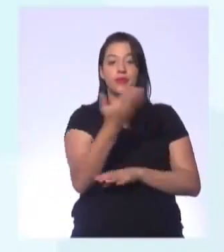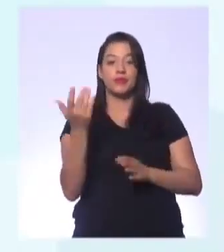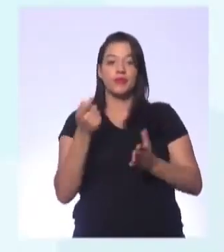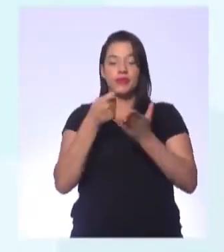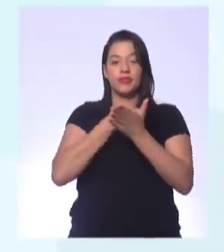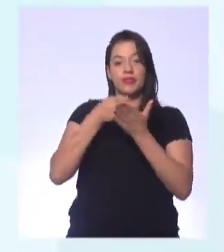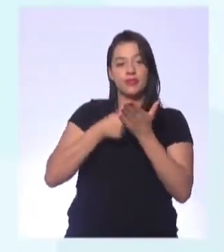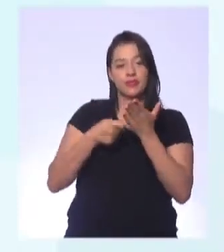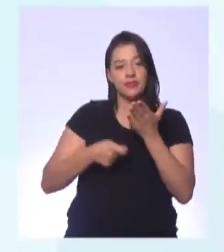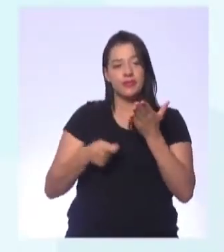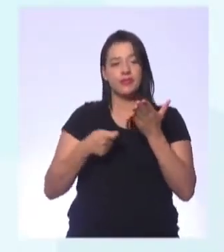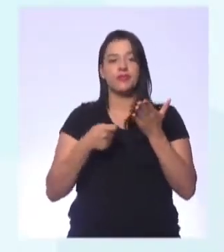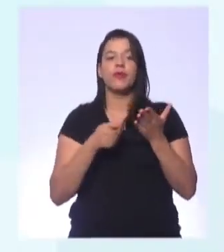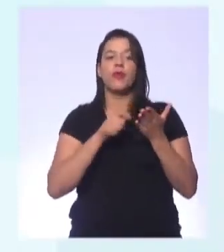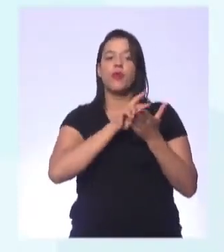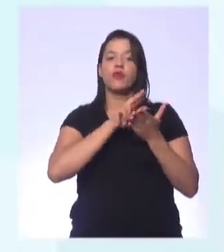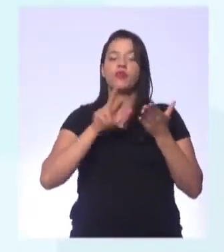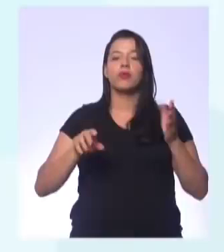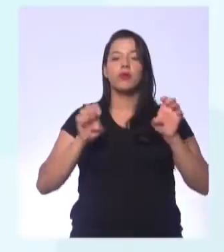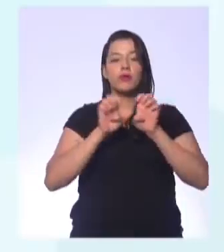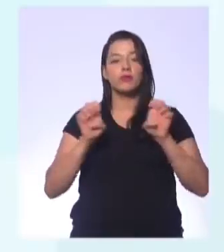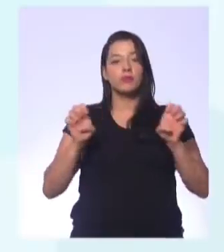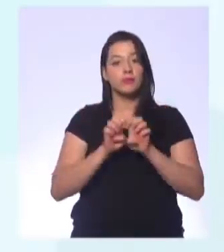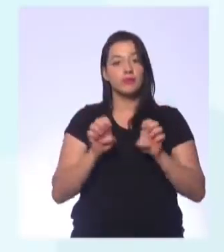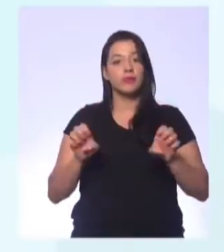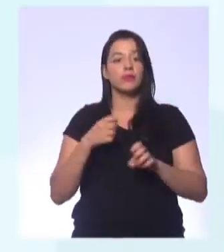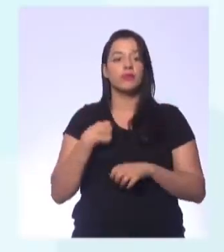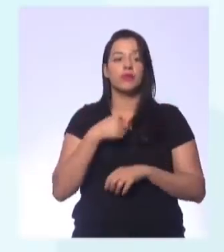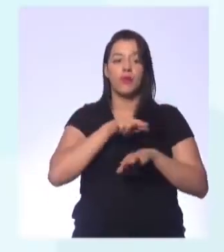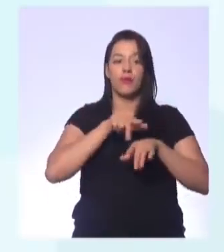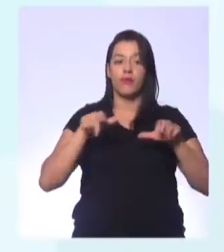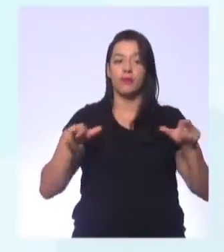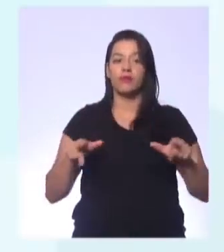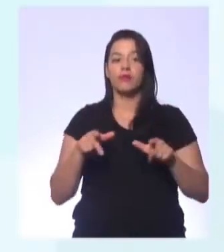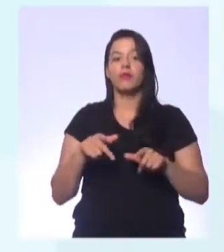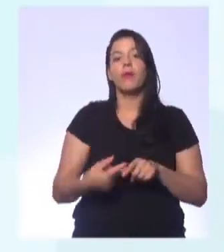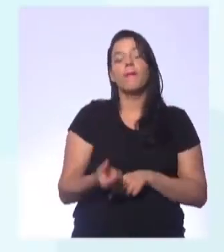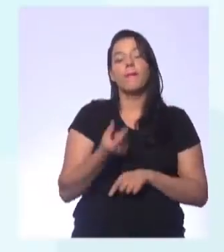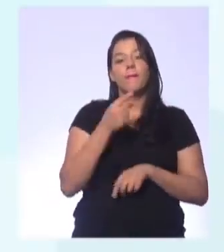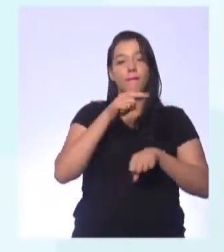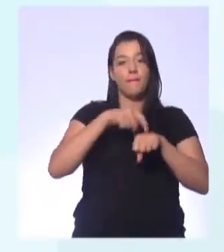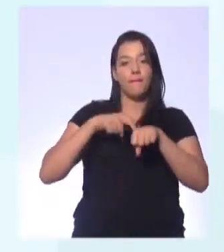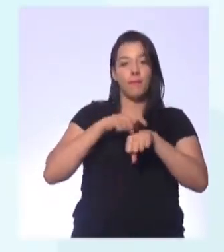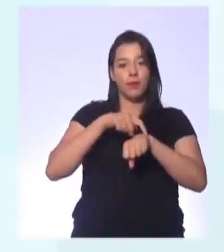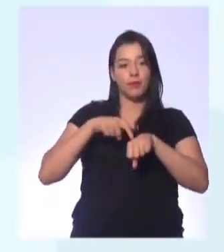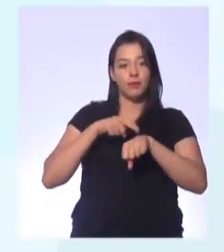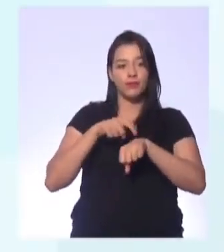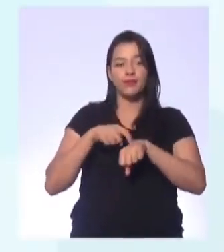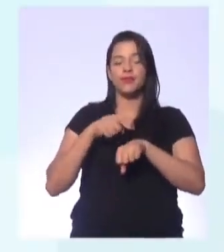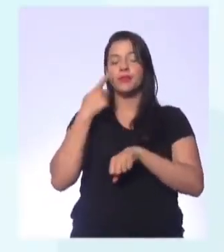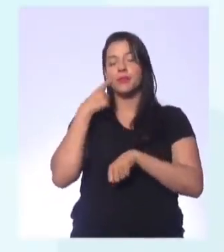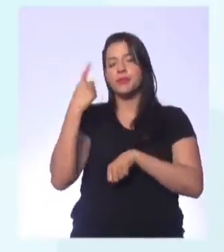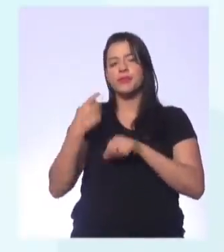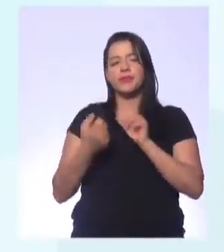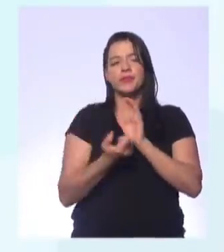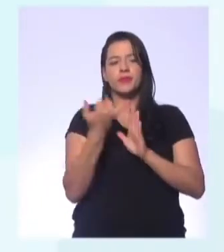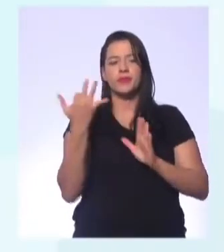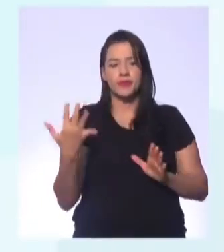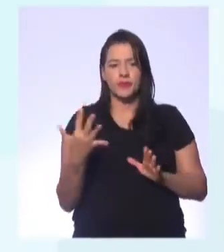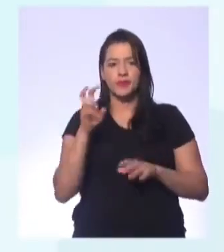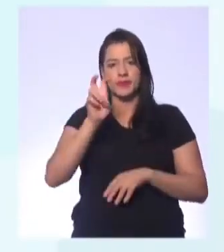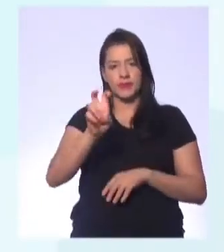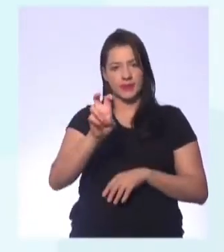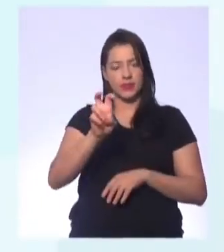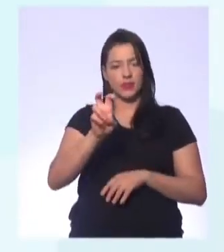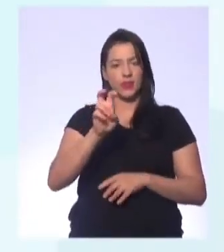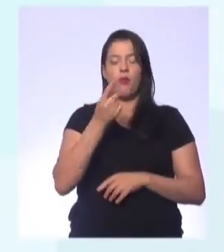expressão com as variáveis né nessa Daí fui eu que criei o preço de 5 unidades de um determinado item o caso aí